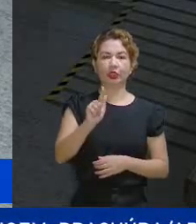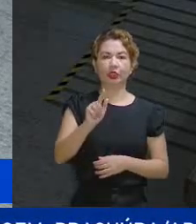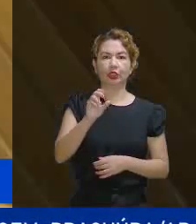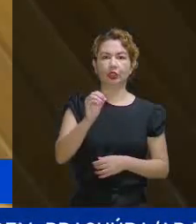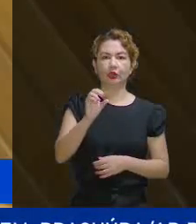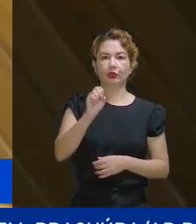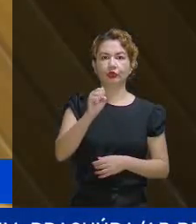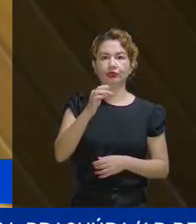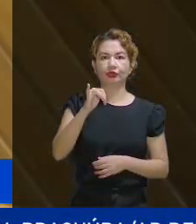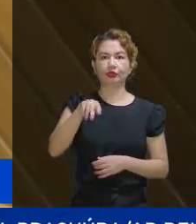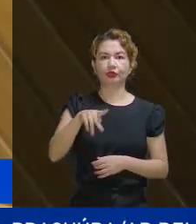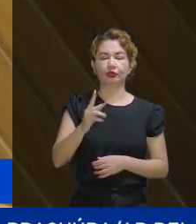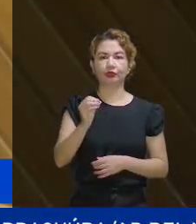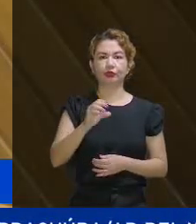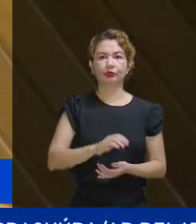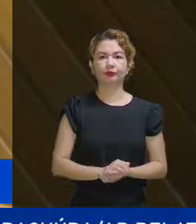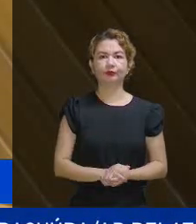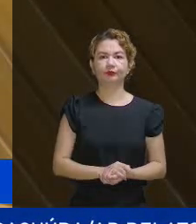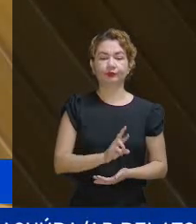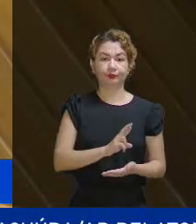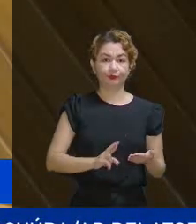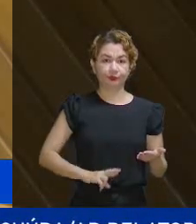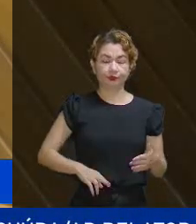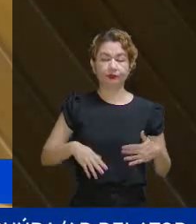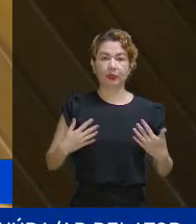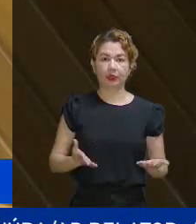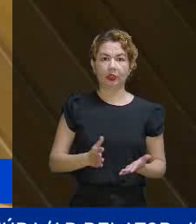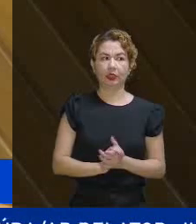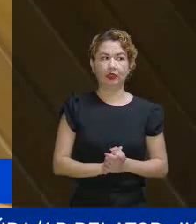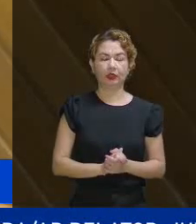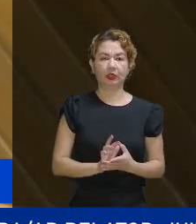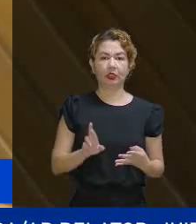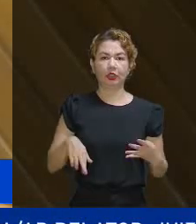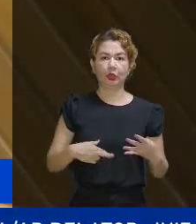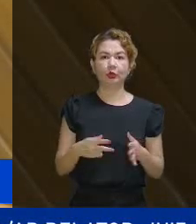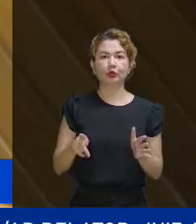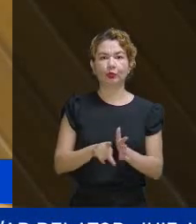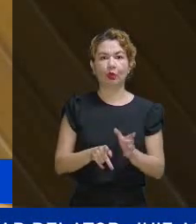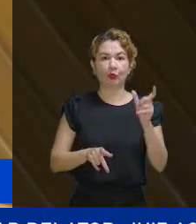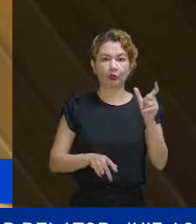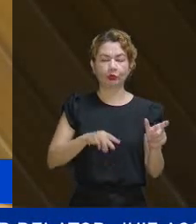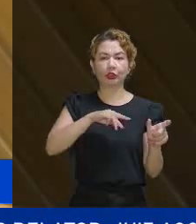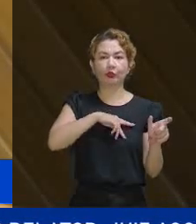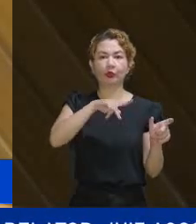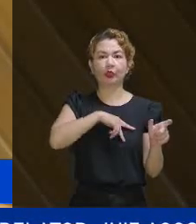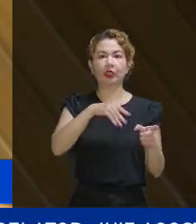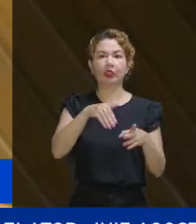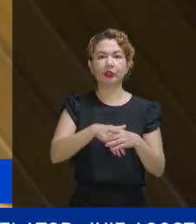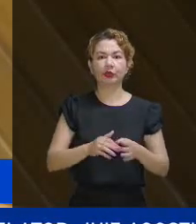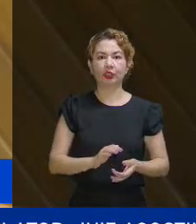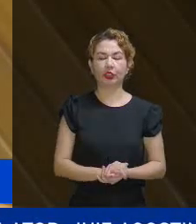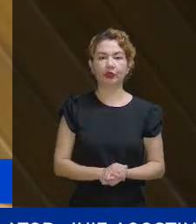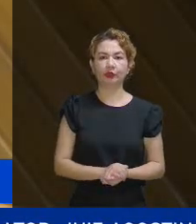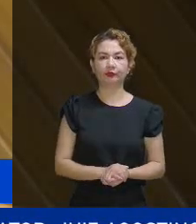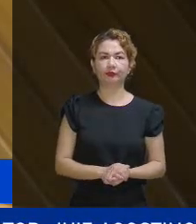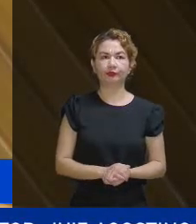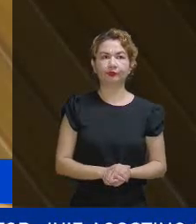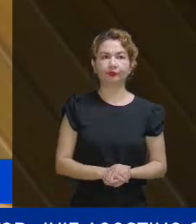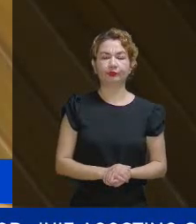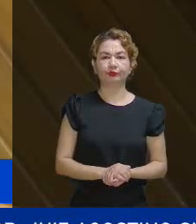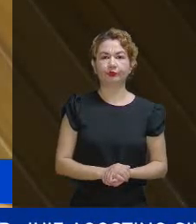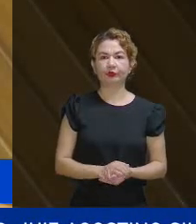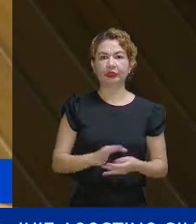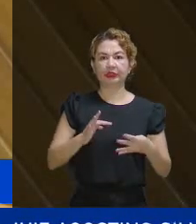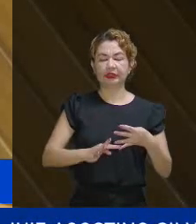palavra. Imagem ampla do plenário, agora foco no desembargador Agostinho Silvério. Ele é branco, de cabelos castanhos